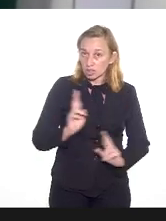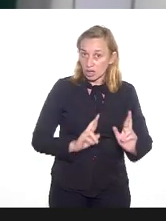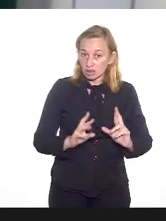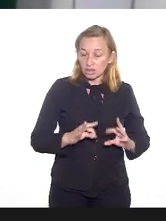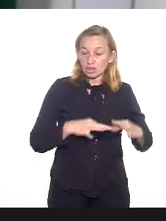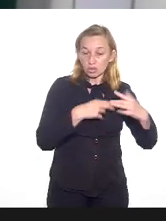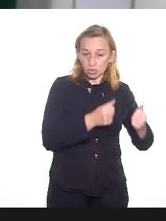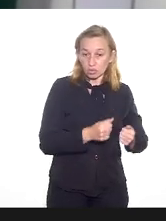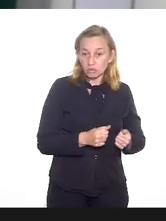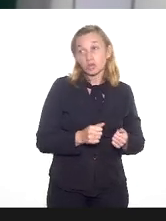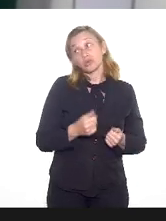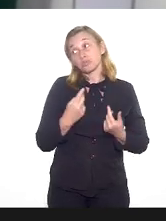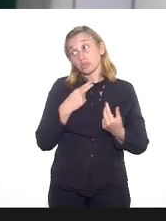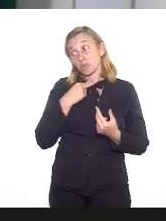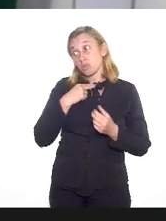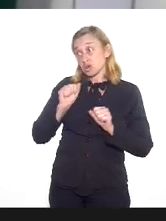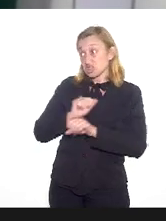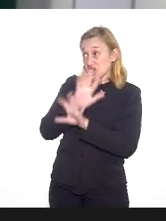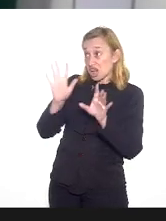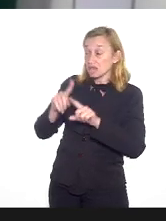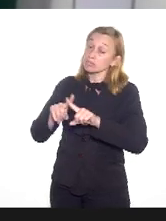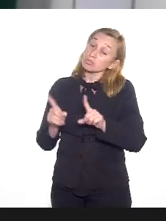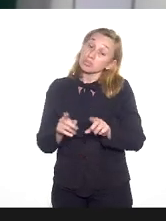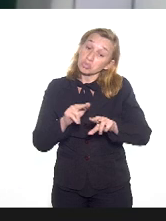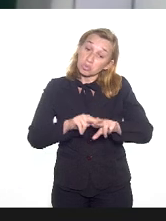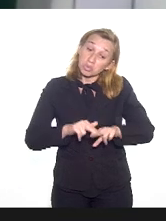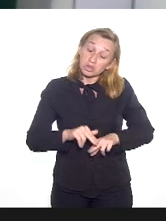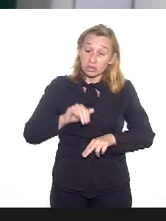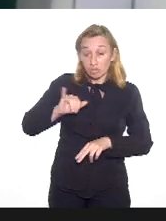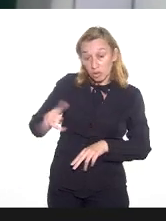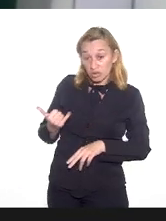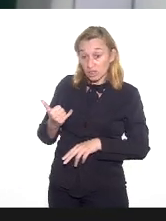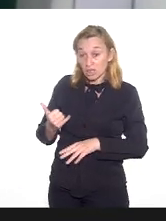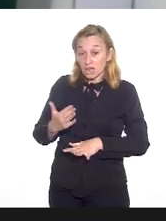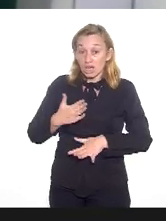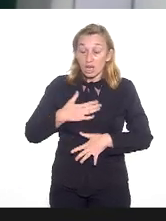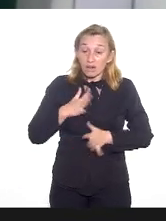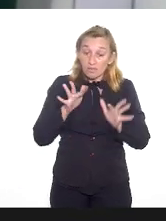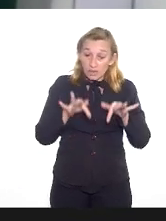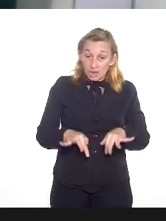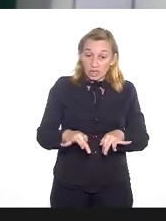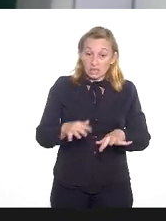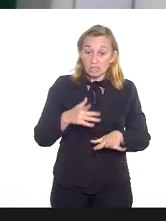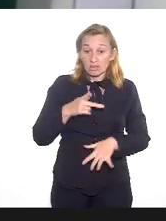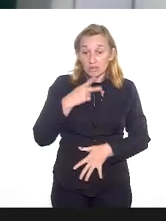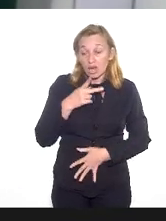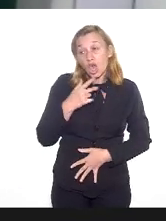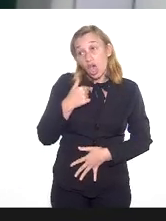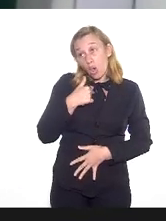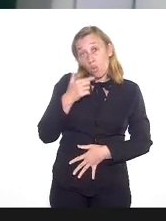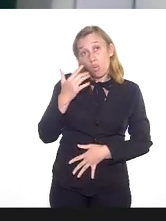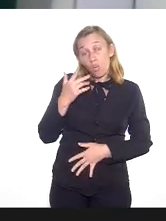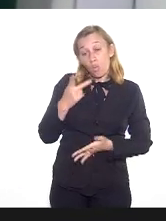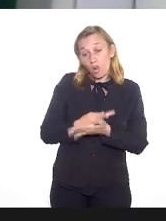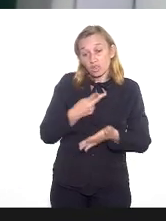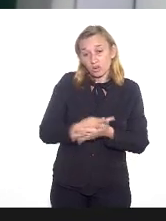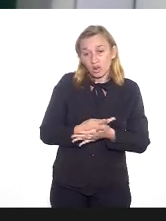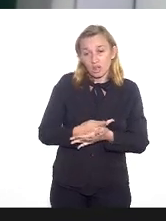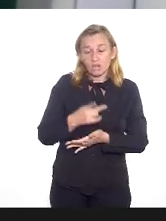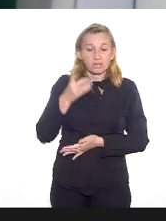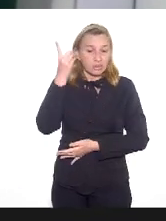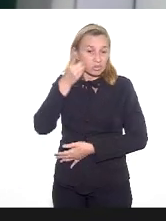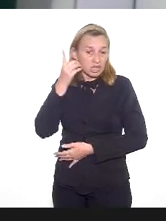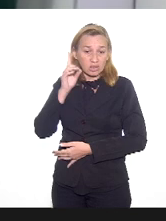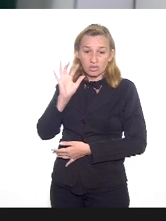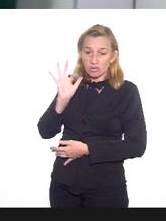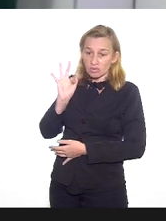pode não ter ficado claro. E até, aproveitando a ocasião e encerro, na minha exposição inicial, eu acho que eu cometi uma deselegância com o deputado Flávio Serafini,